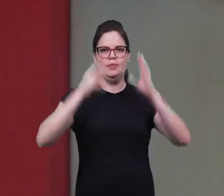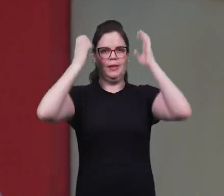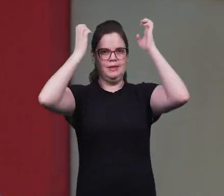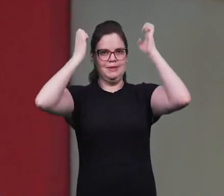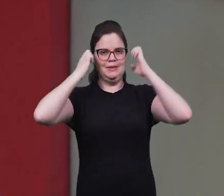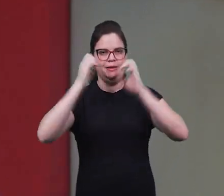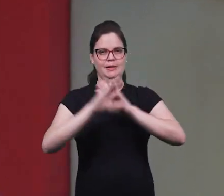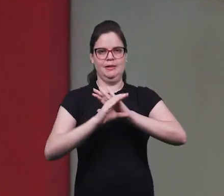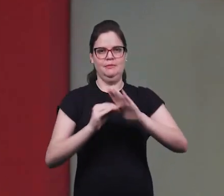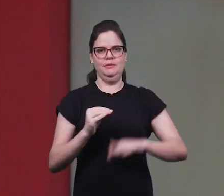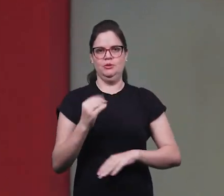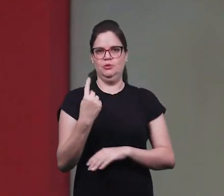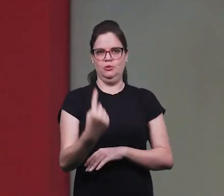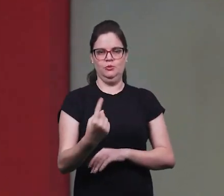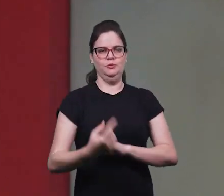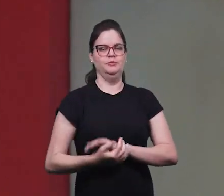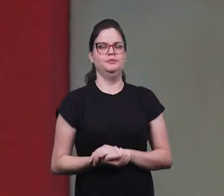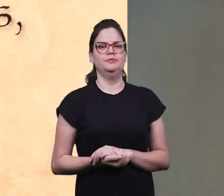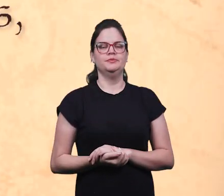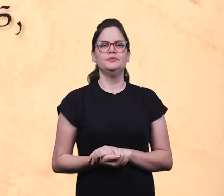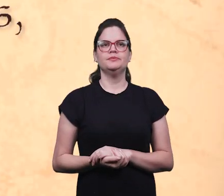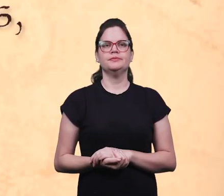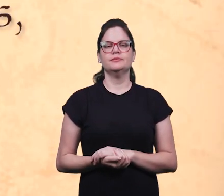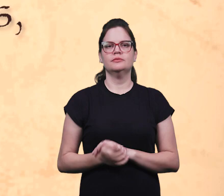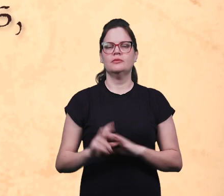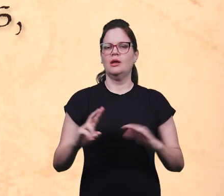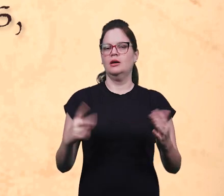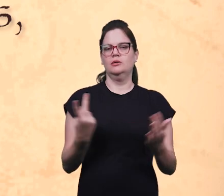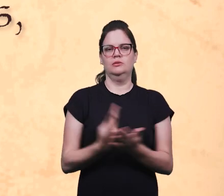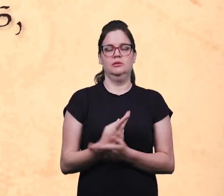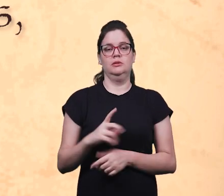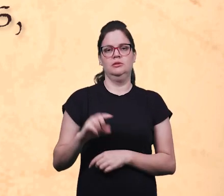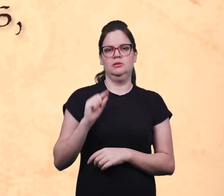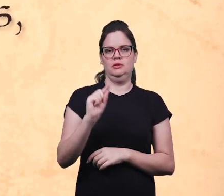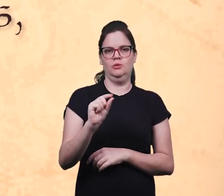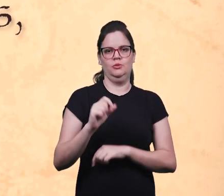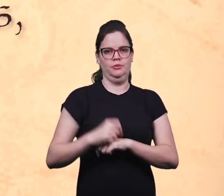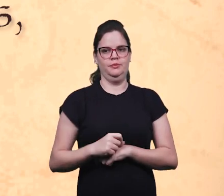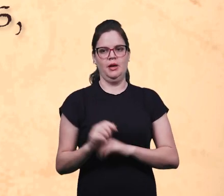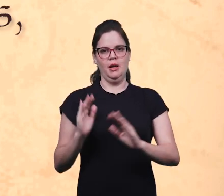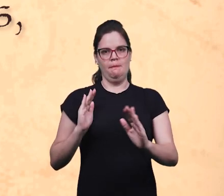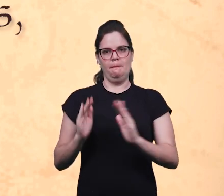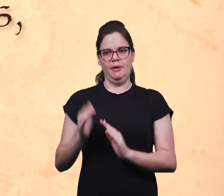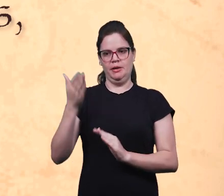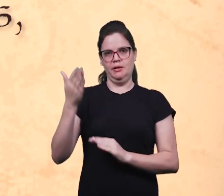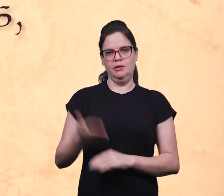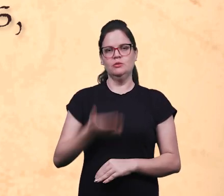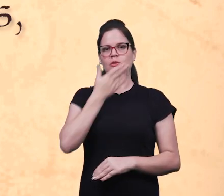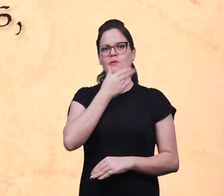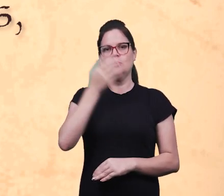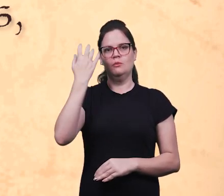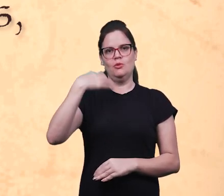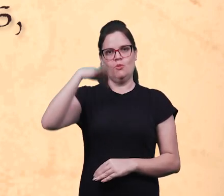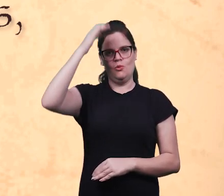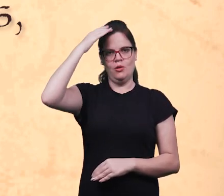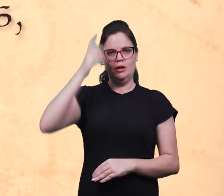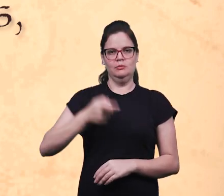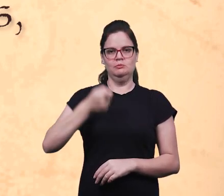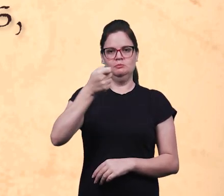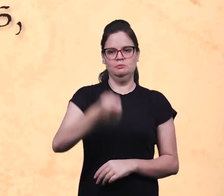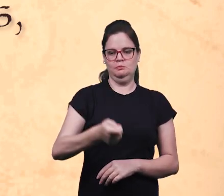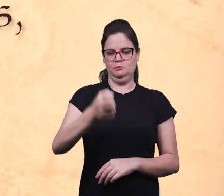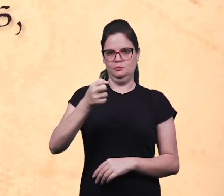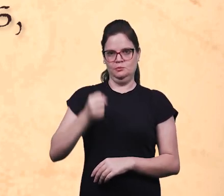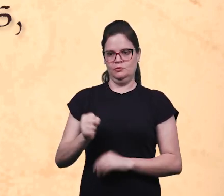Vamos ler aqui a partir do verso 1, diz assim: E sucedeu nos dias de Assuero, isto é, aquele Assuero que